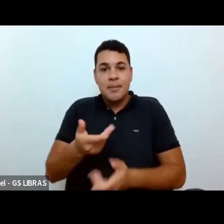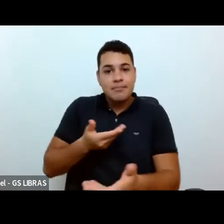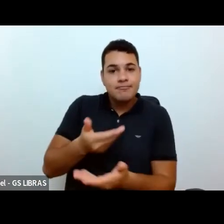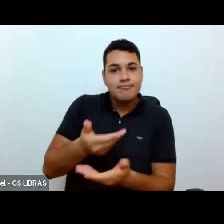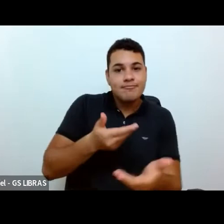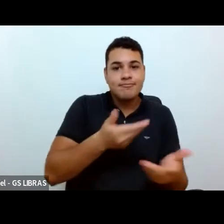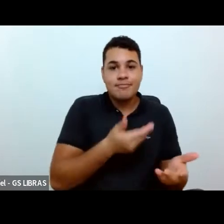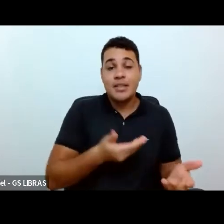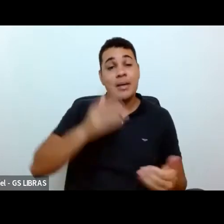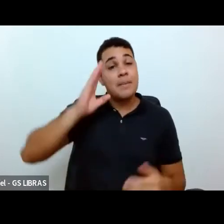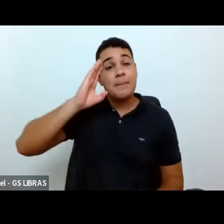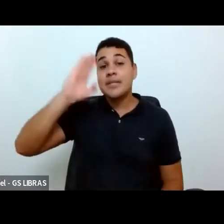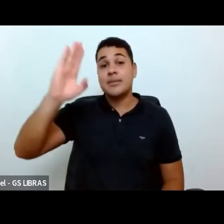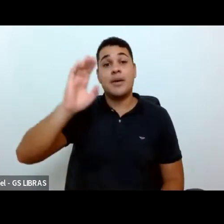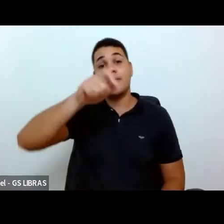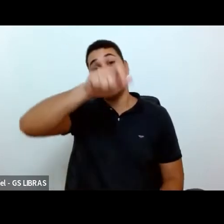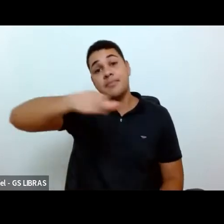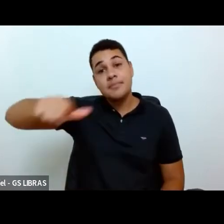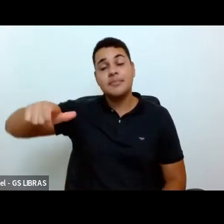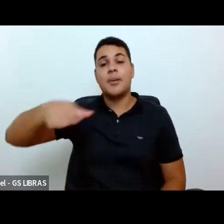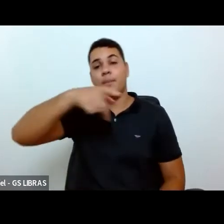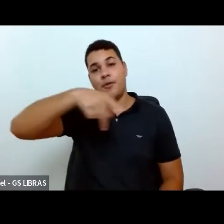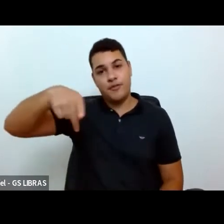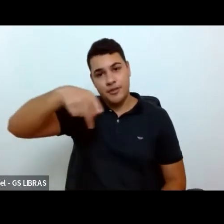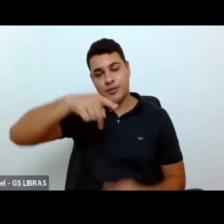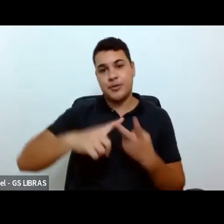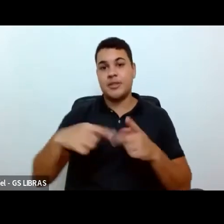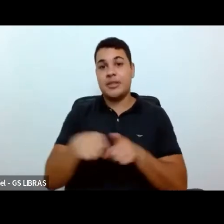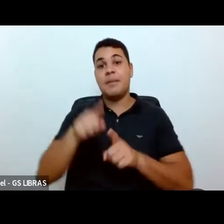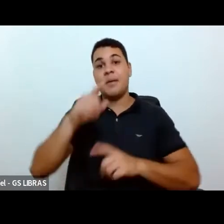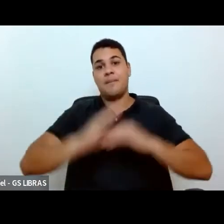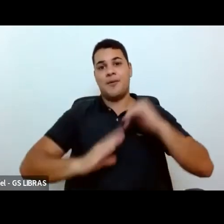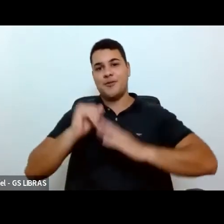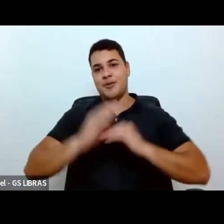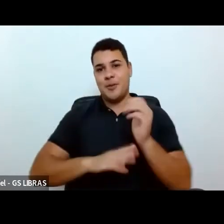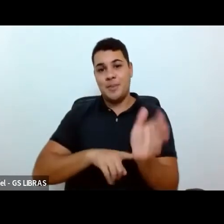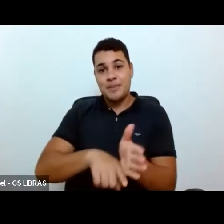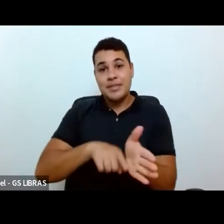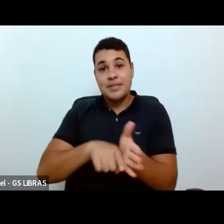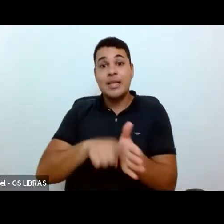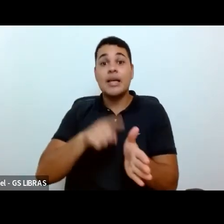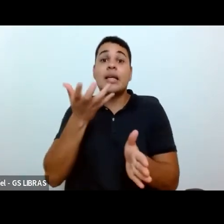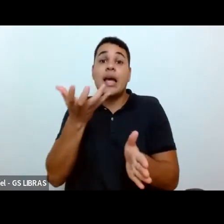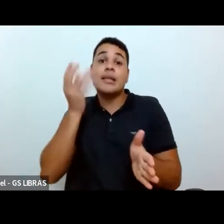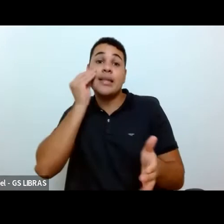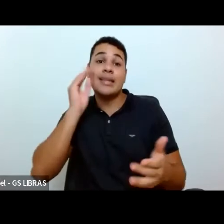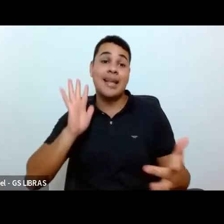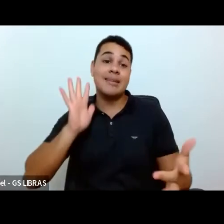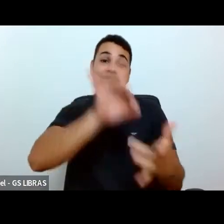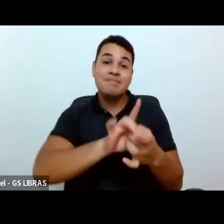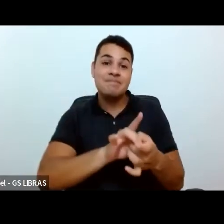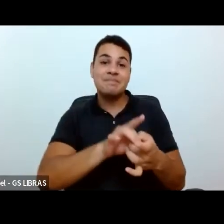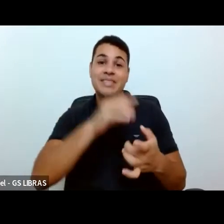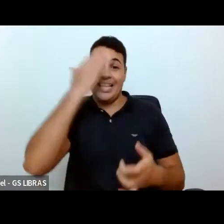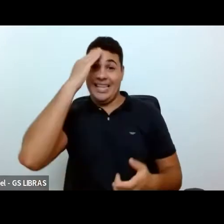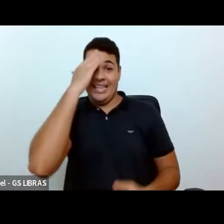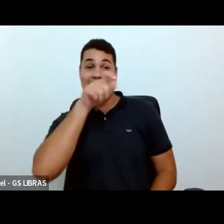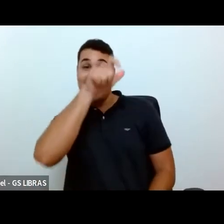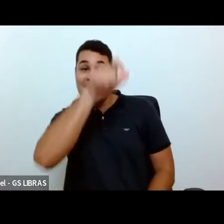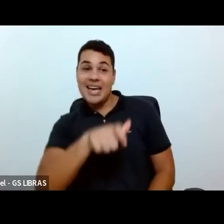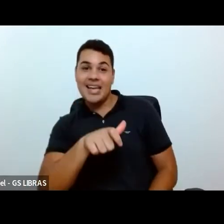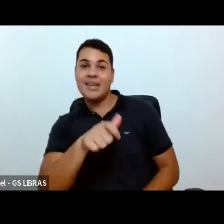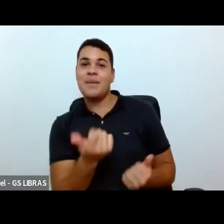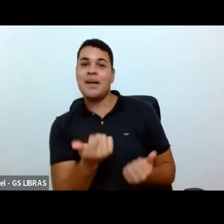justamente do lugar de professor pesquisador, né? Em que compromisso está implicado com entender o mundo para transformá-lo, né?